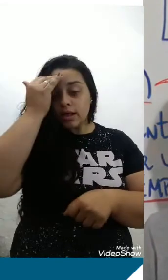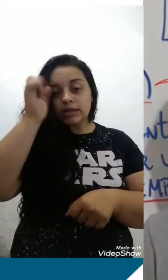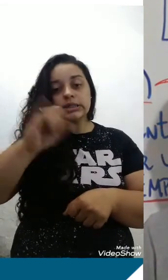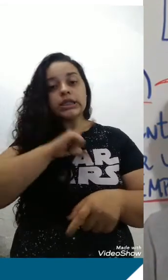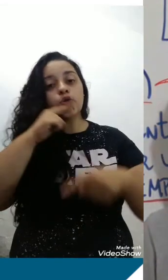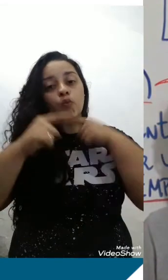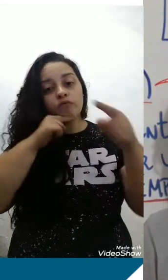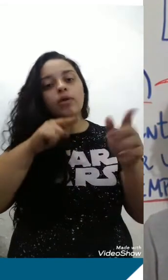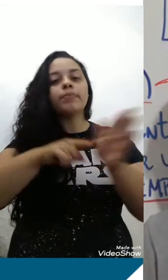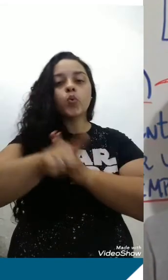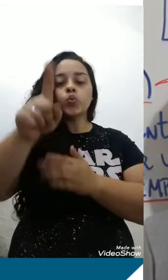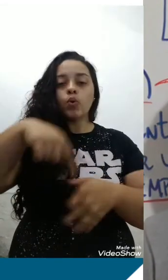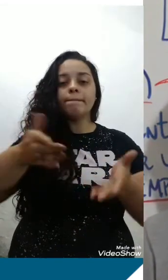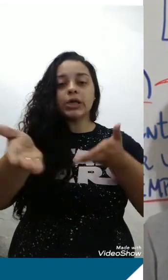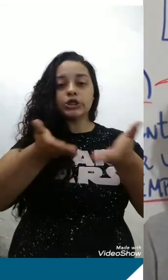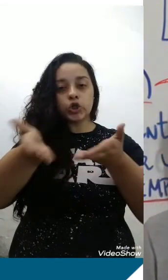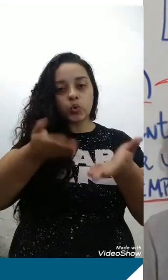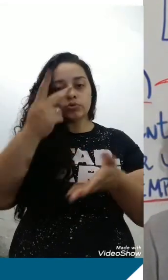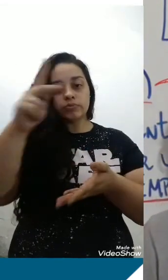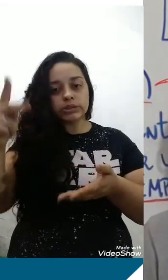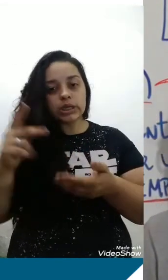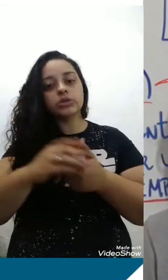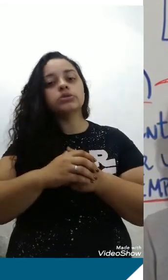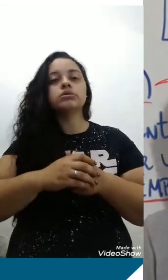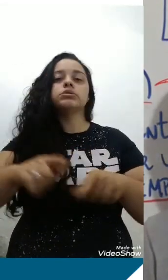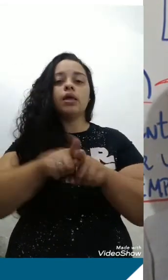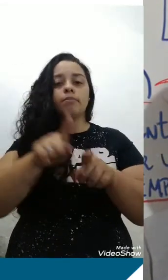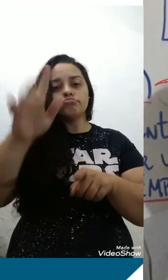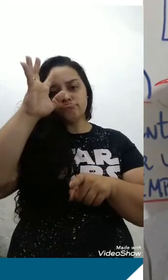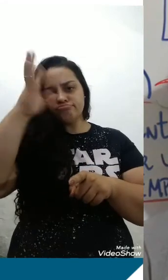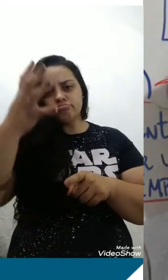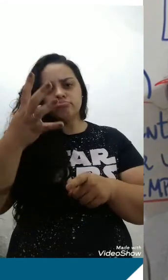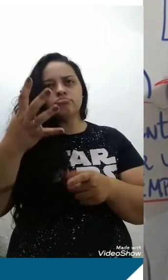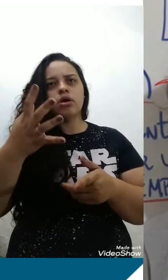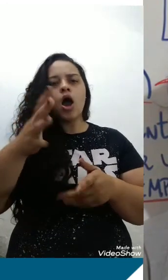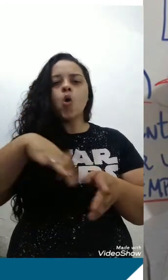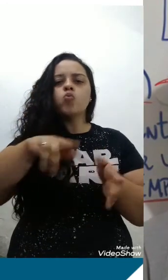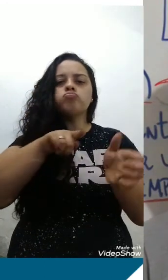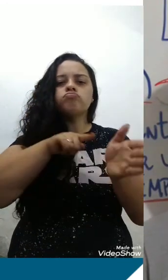tenham entendido. Qualquer dúvida, procurem seus mediadores e procurem